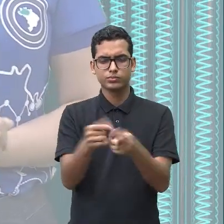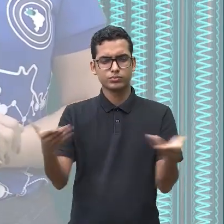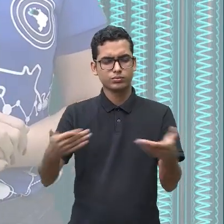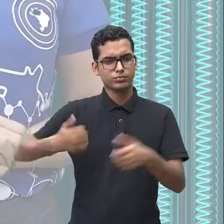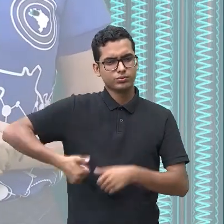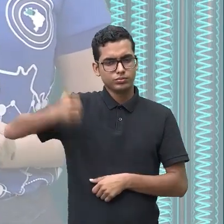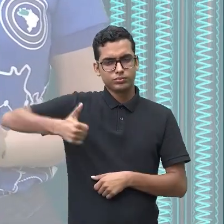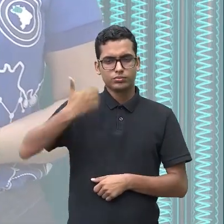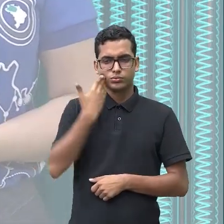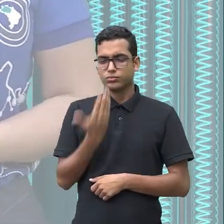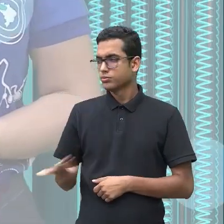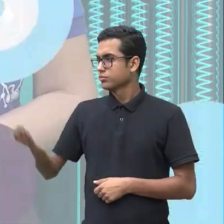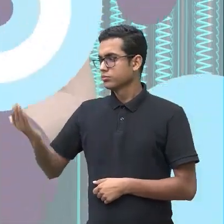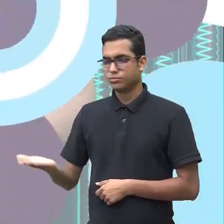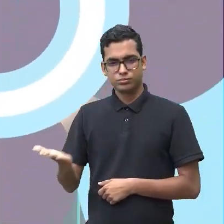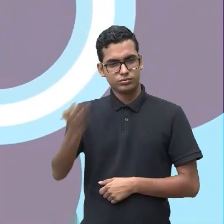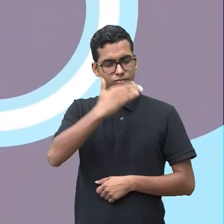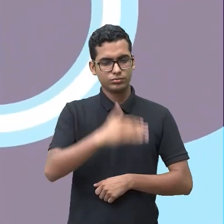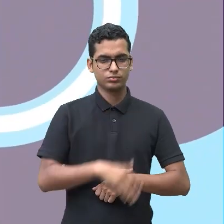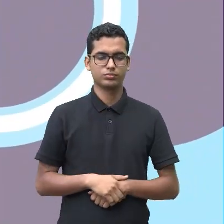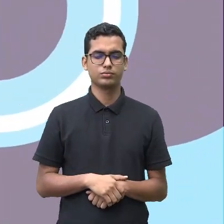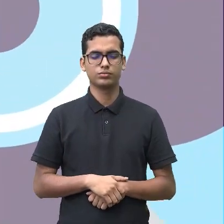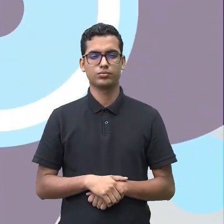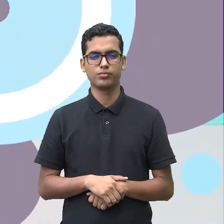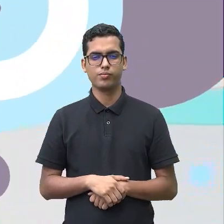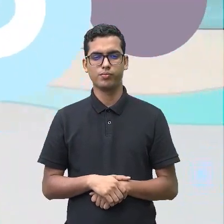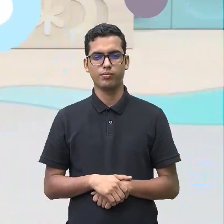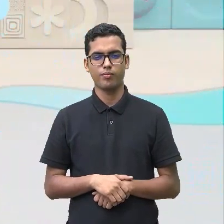aqui. Pay attention.